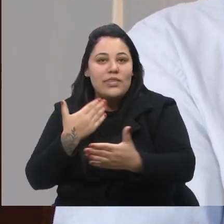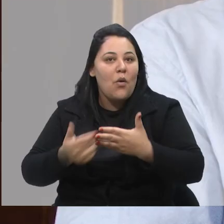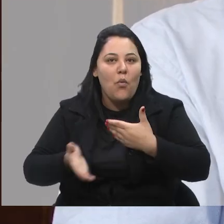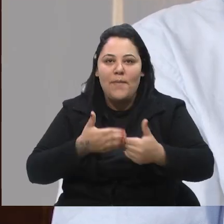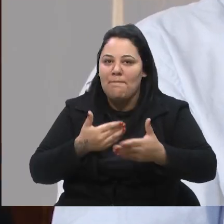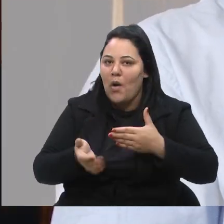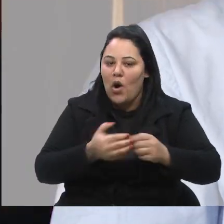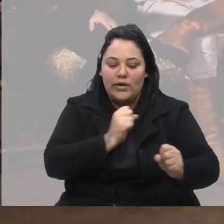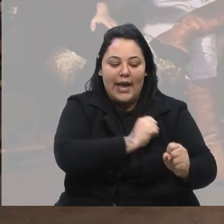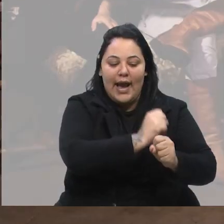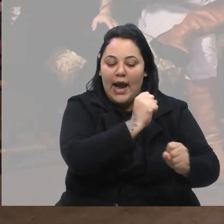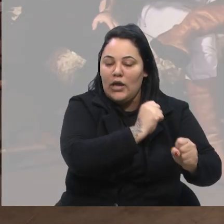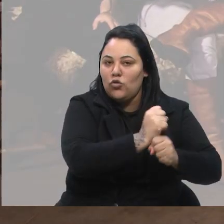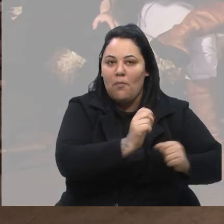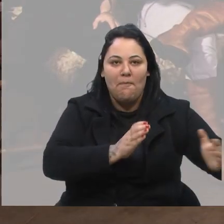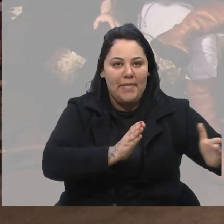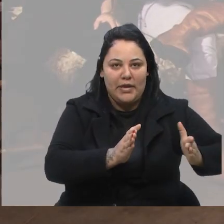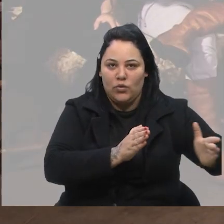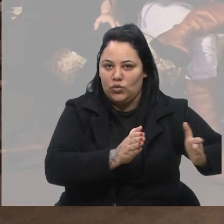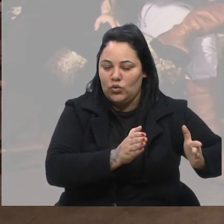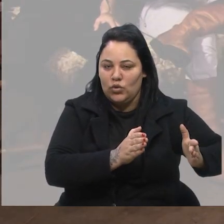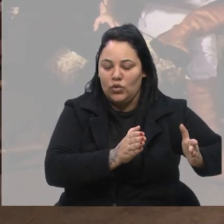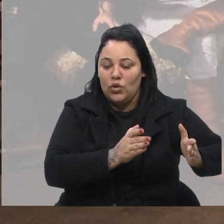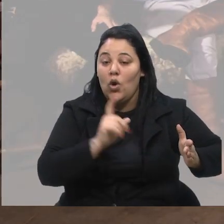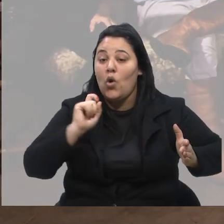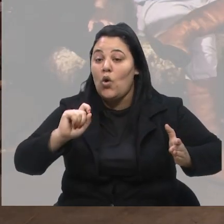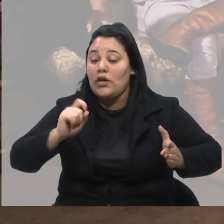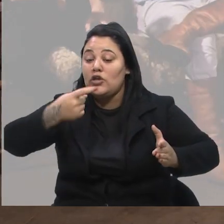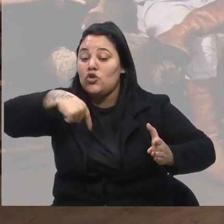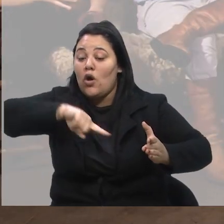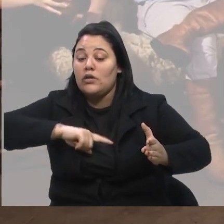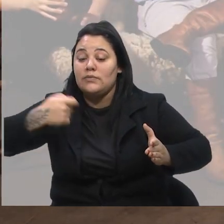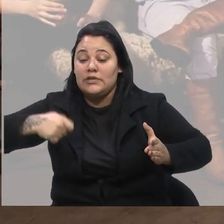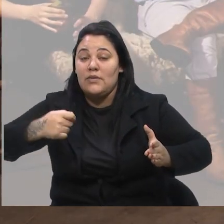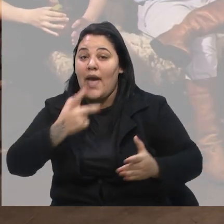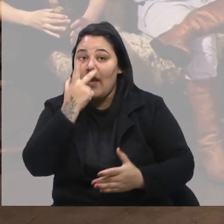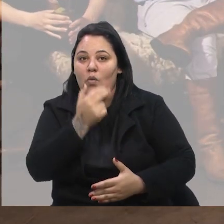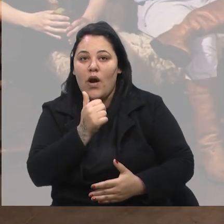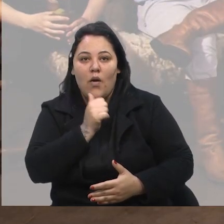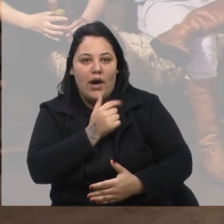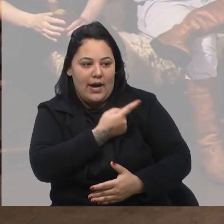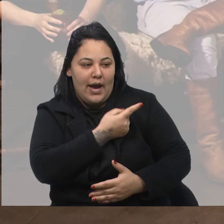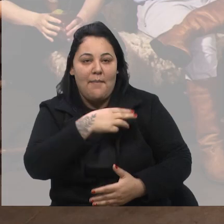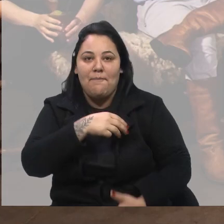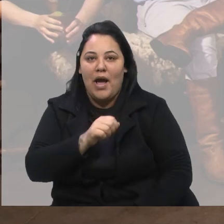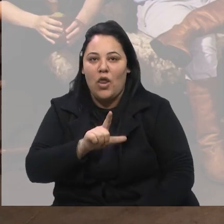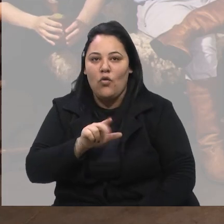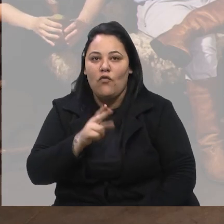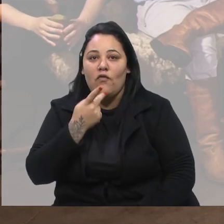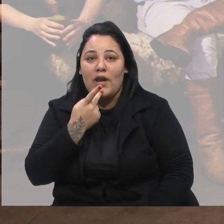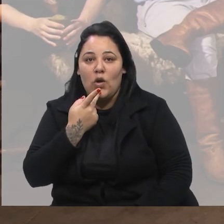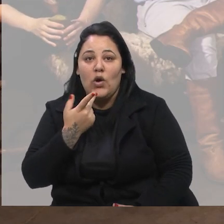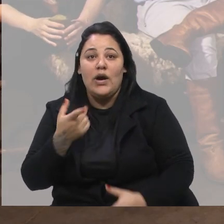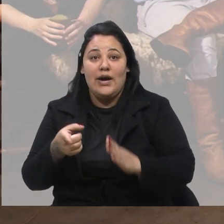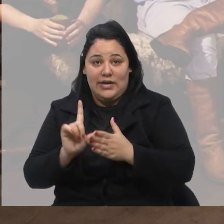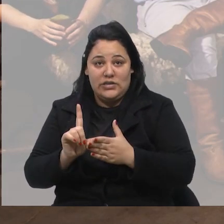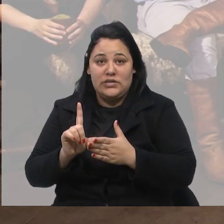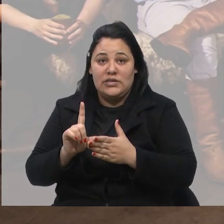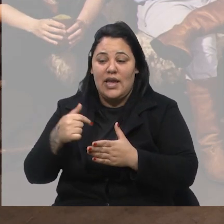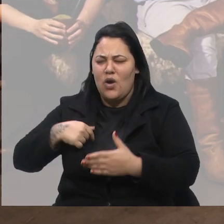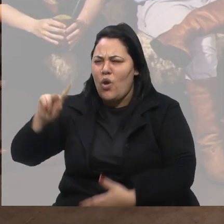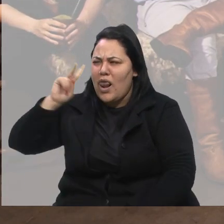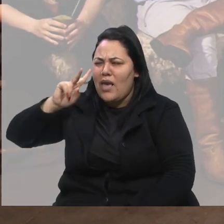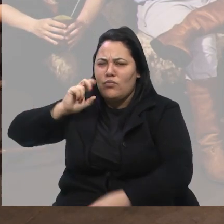nós precisamos é que nem a Malu comentou, e eu me lembro que quando eu estudava,